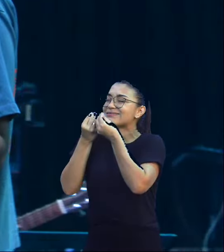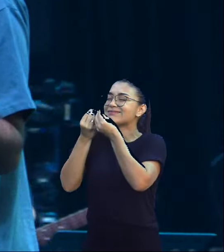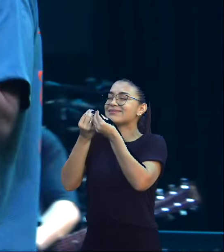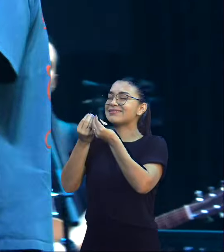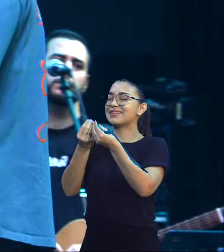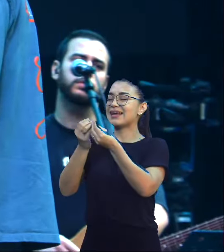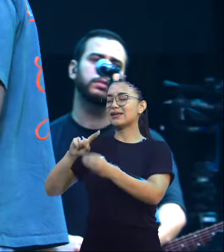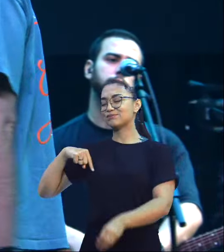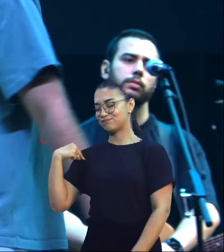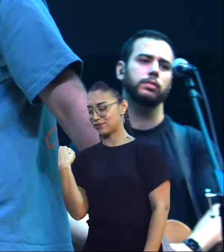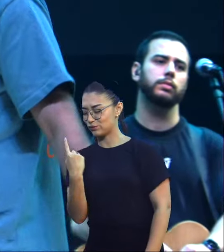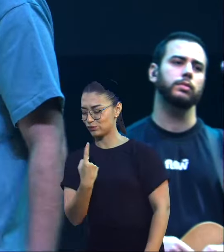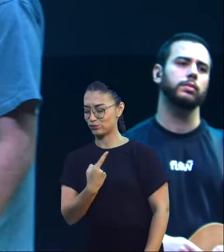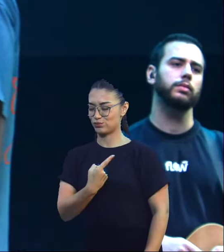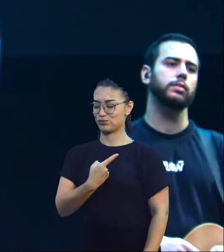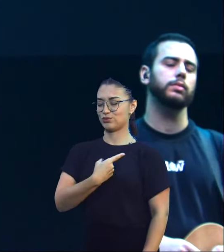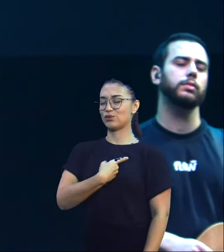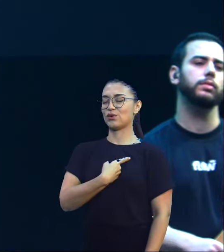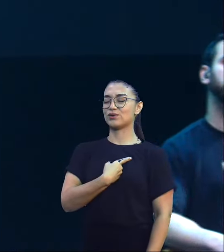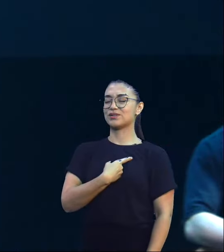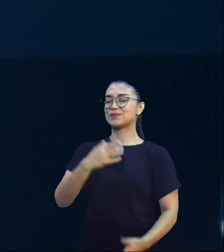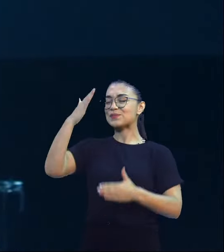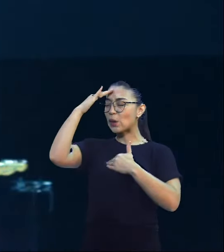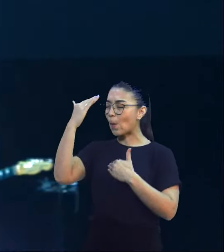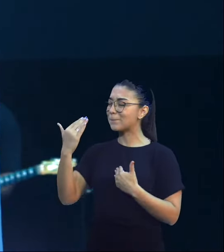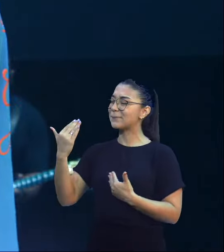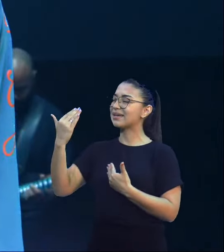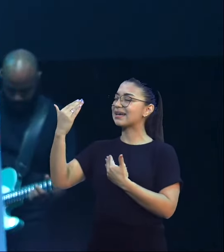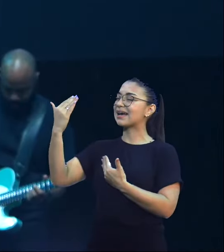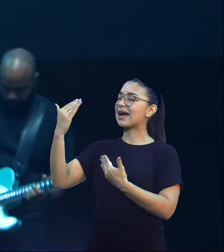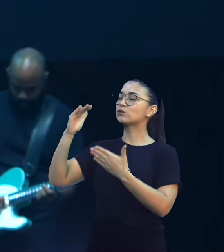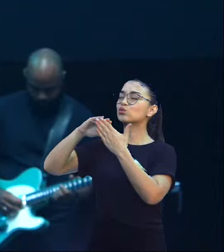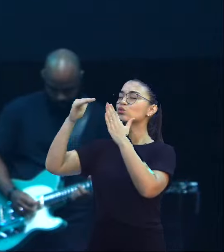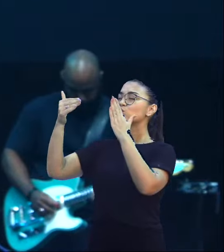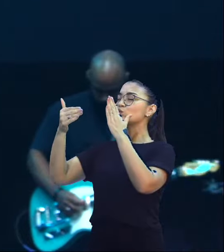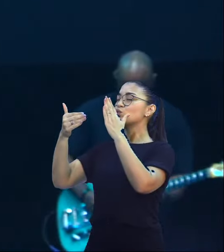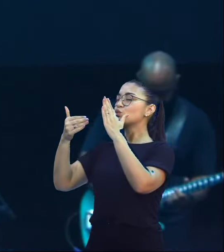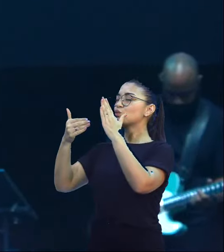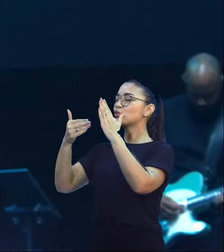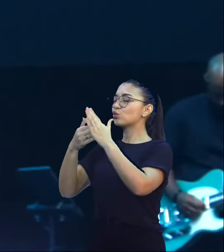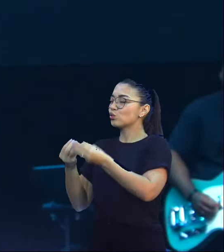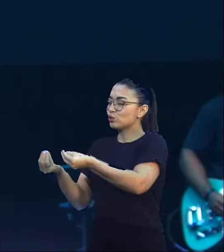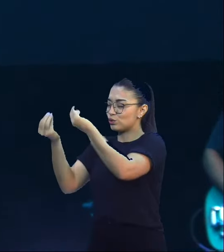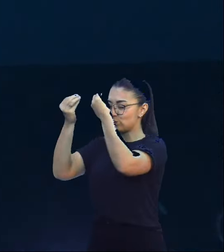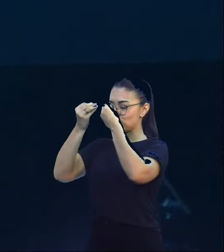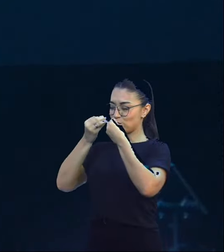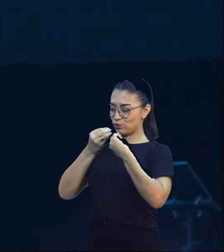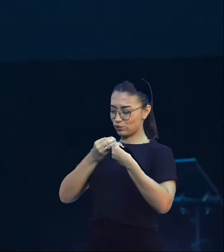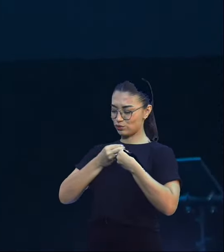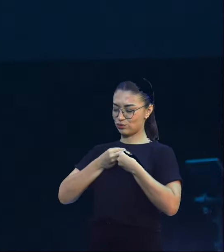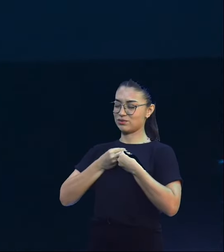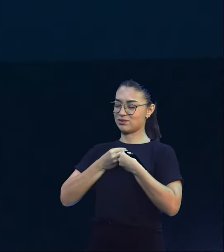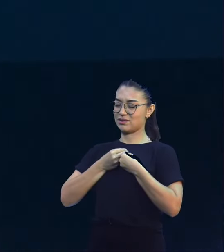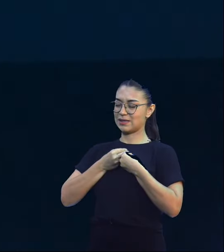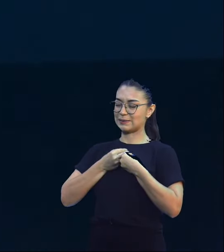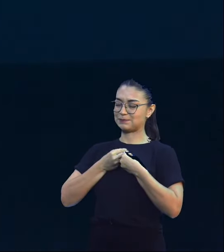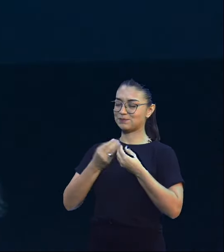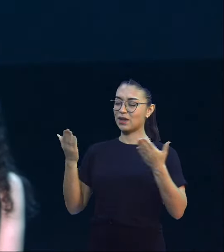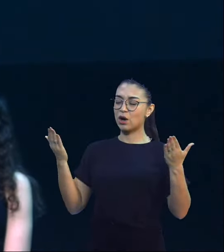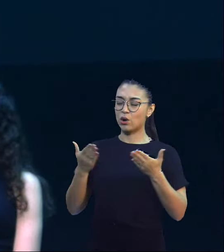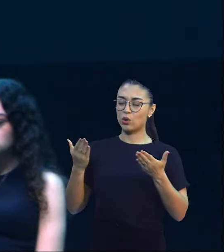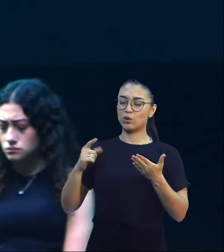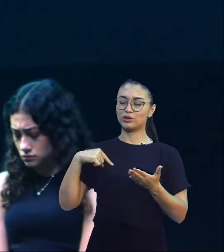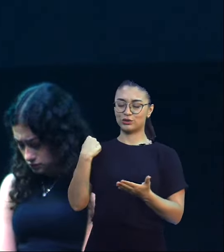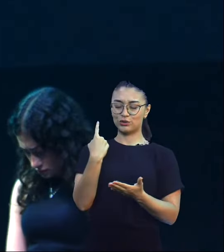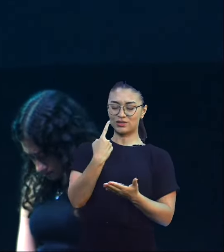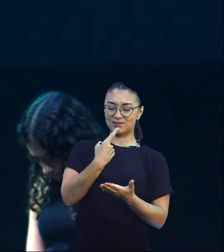Tua bondade nos alcance. Obrigado, Pai, por cada recurso que chega até nós. Hoje eu quero colocar diante do Senhor, Deus,